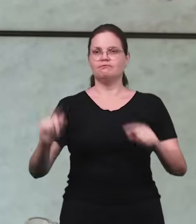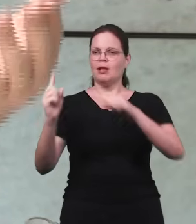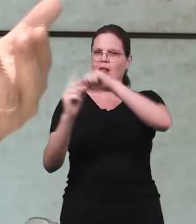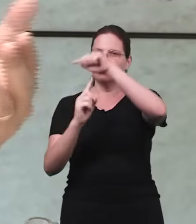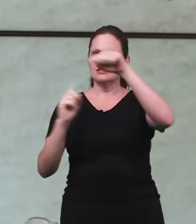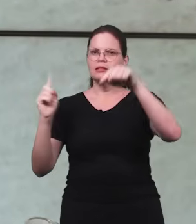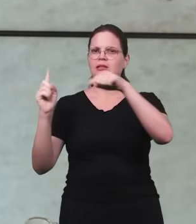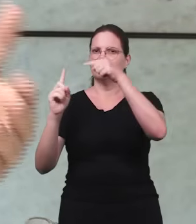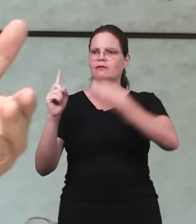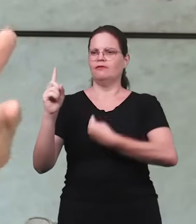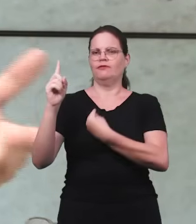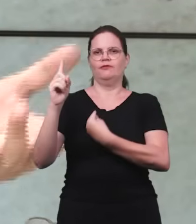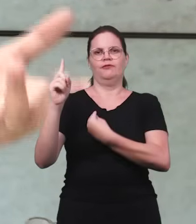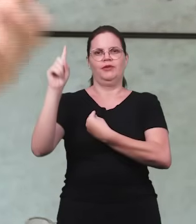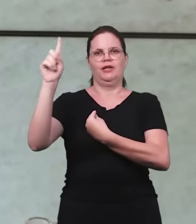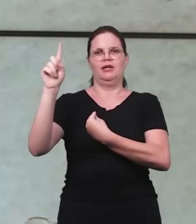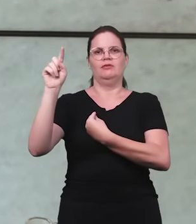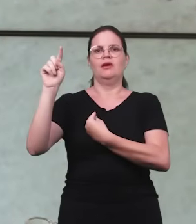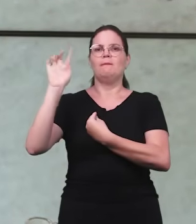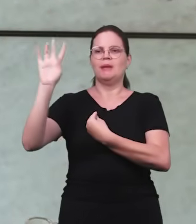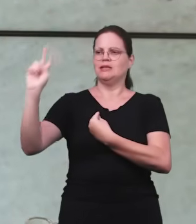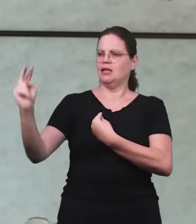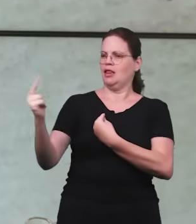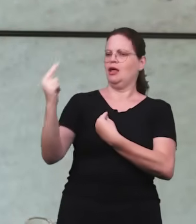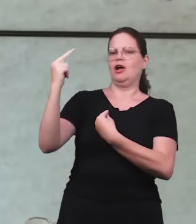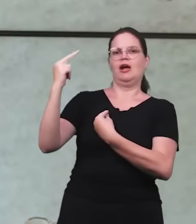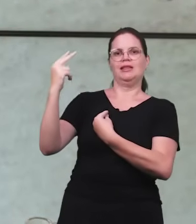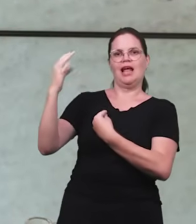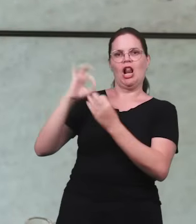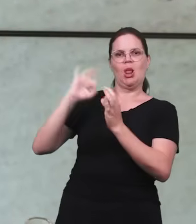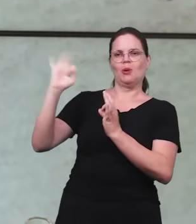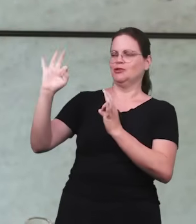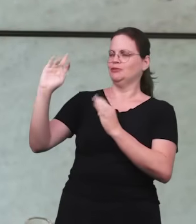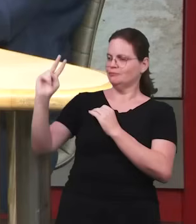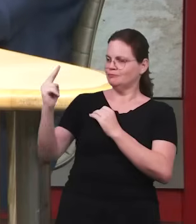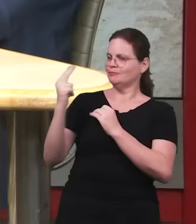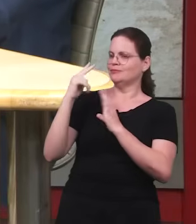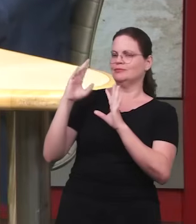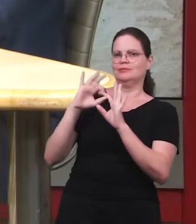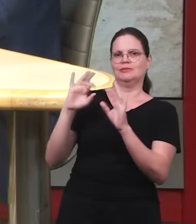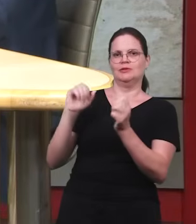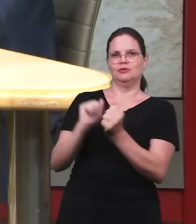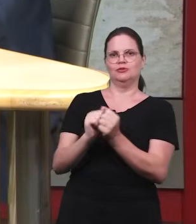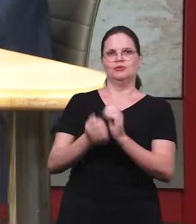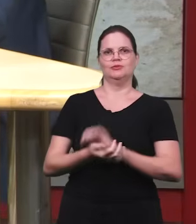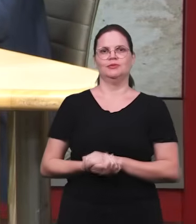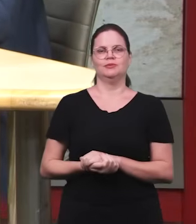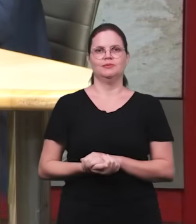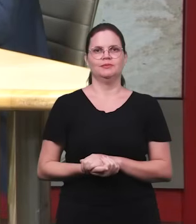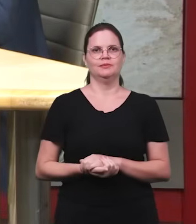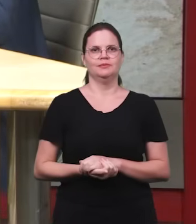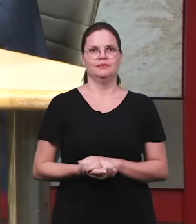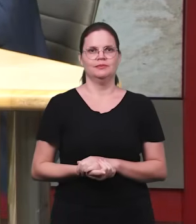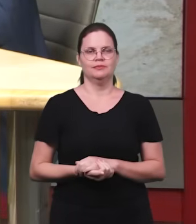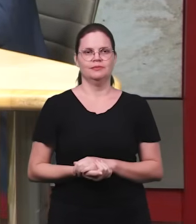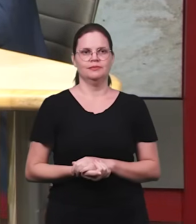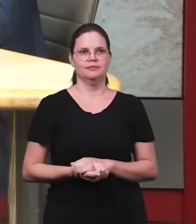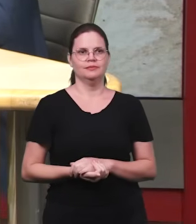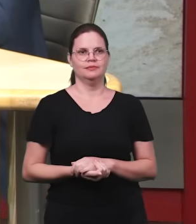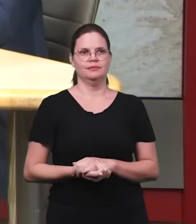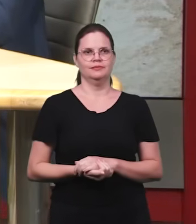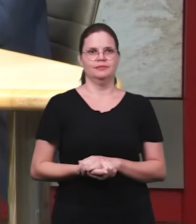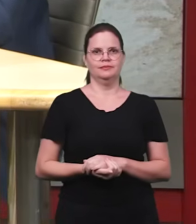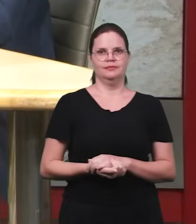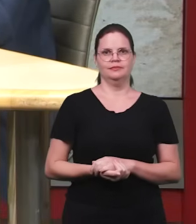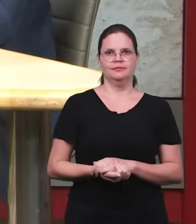luz inacessível, mas é um Deus que me ouve. Não é? E aí entra, vou voltar aqui naquele ponto até que o Douglas também tinha